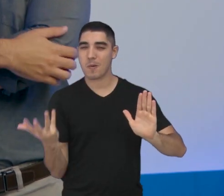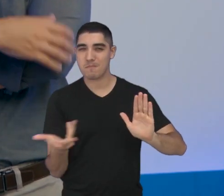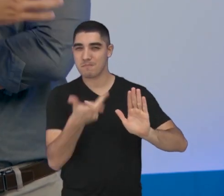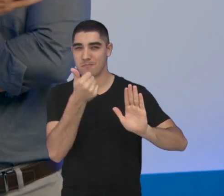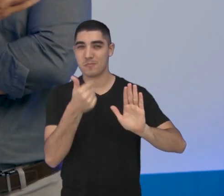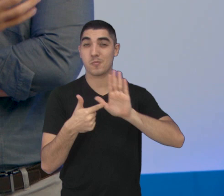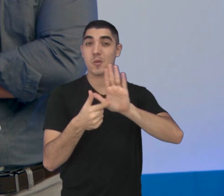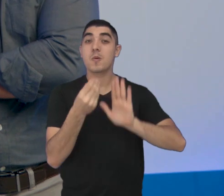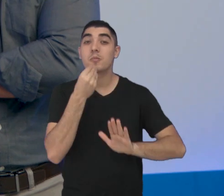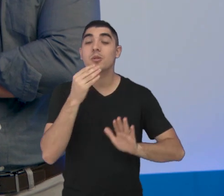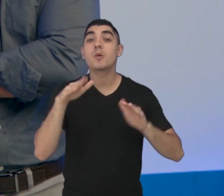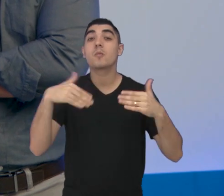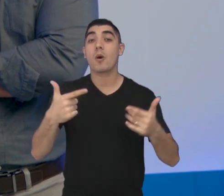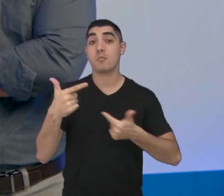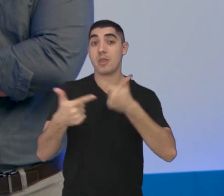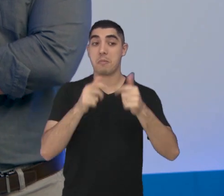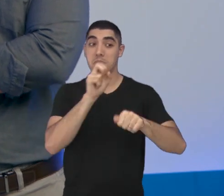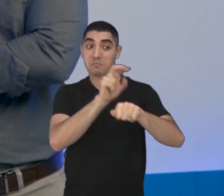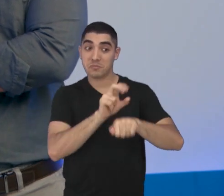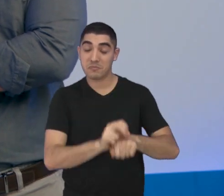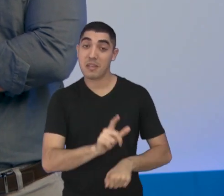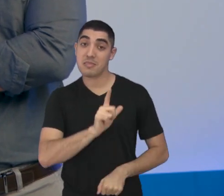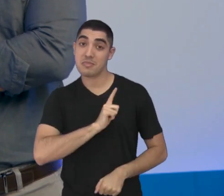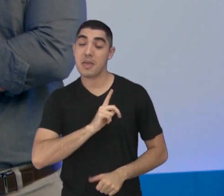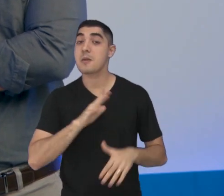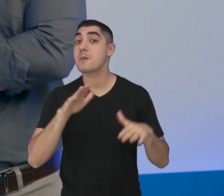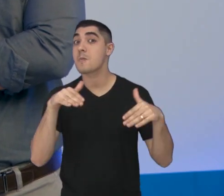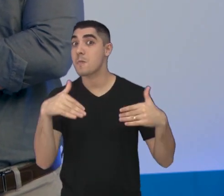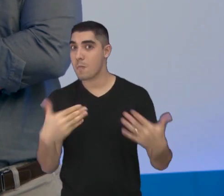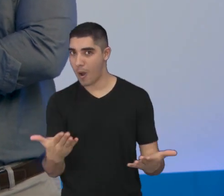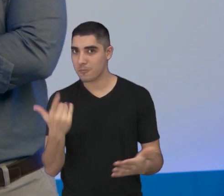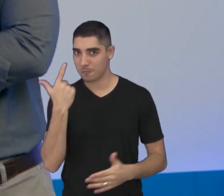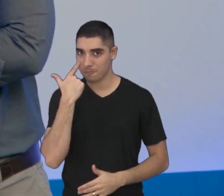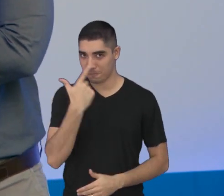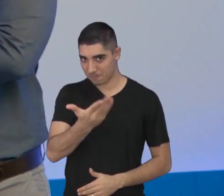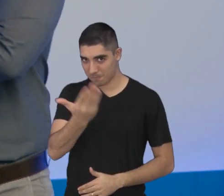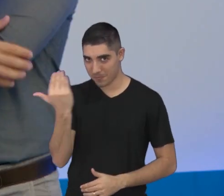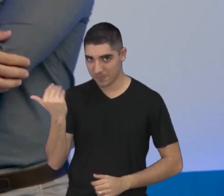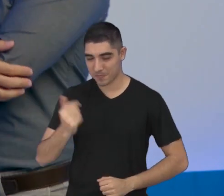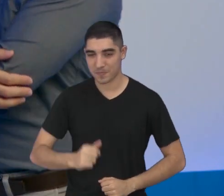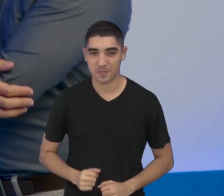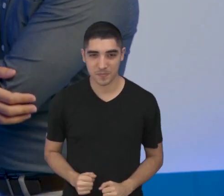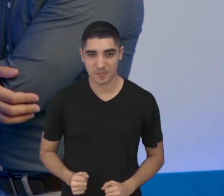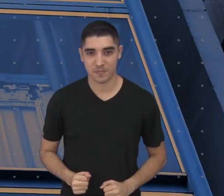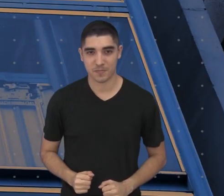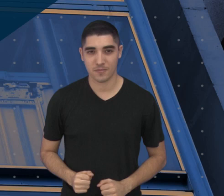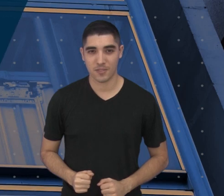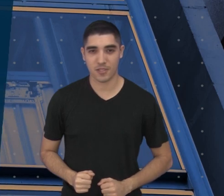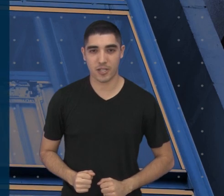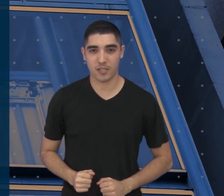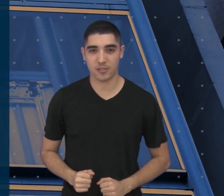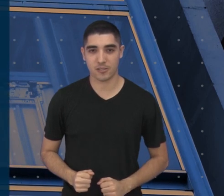de mostrar as oportunidades aqui no boletim, e vamos ver quais vagas de emprego estão abertas aqui na cidade?